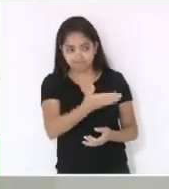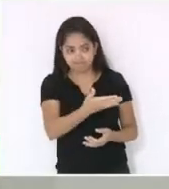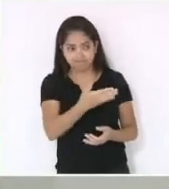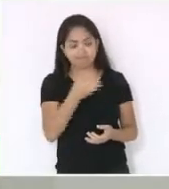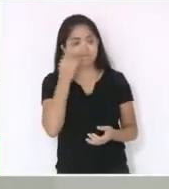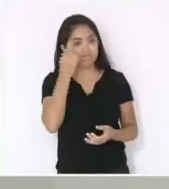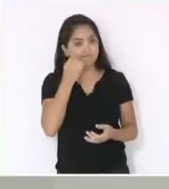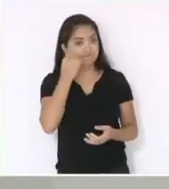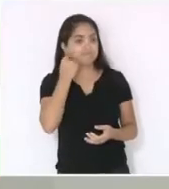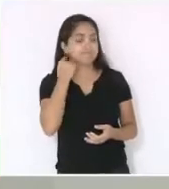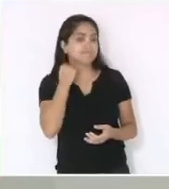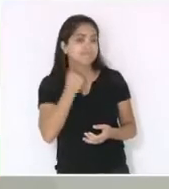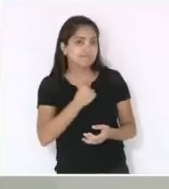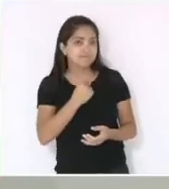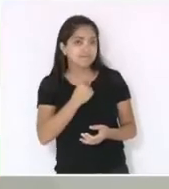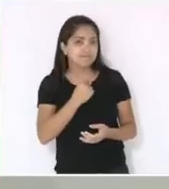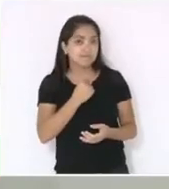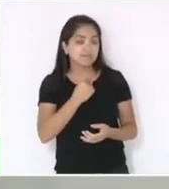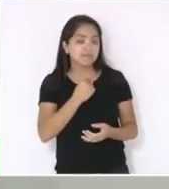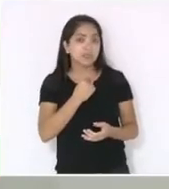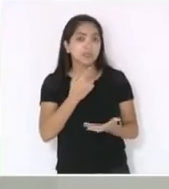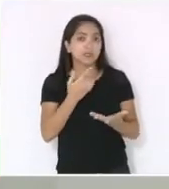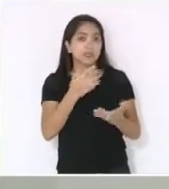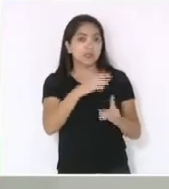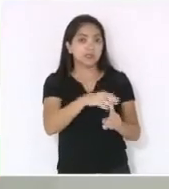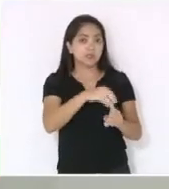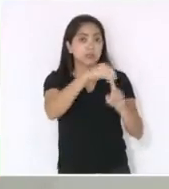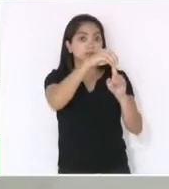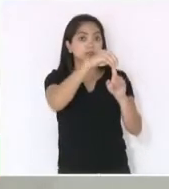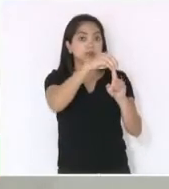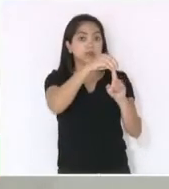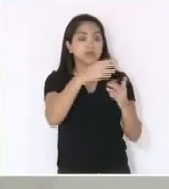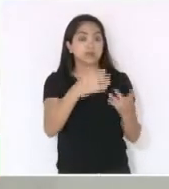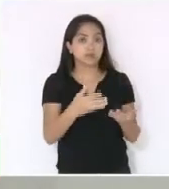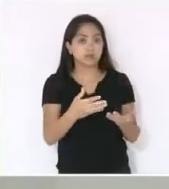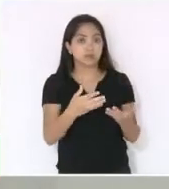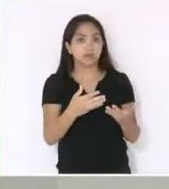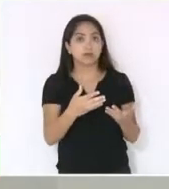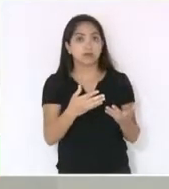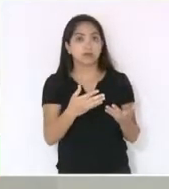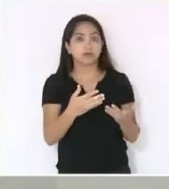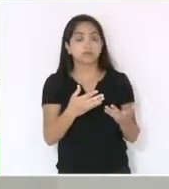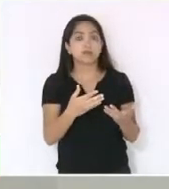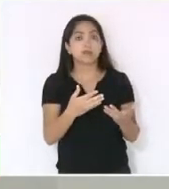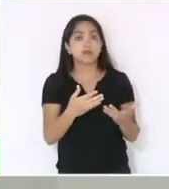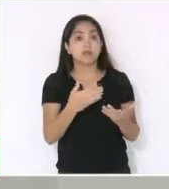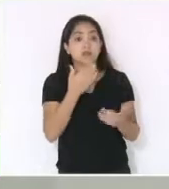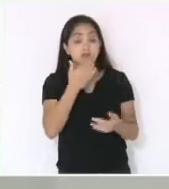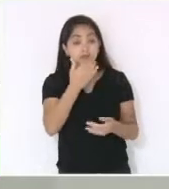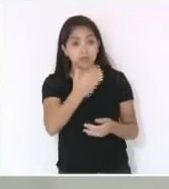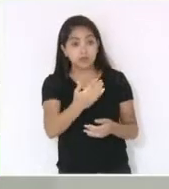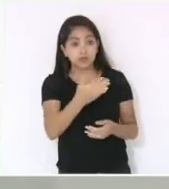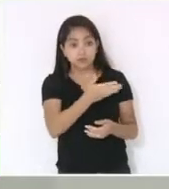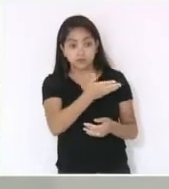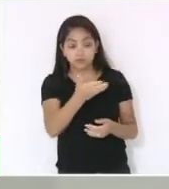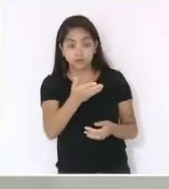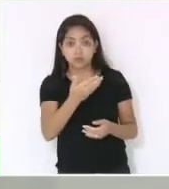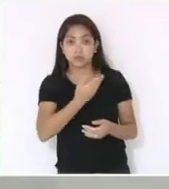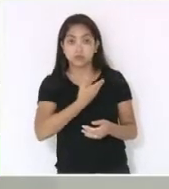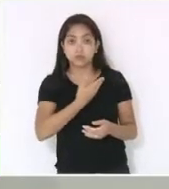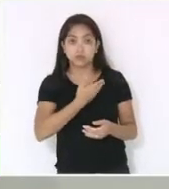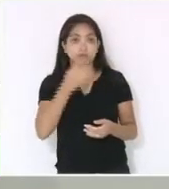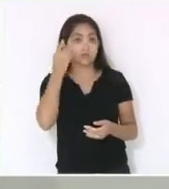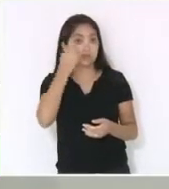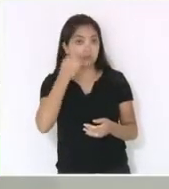Drevec, deixar de salientar a importância desse ato e solicitar aqui a todos os colegas